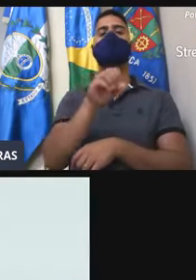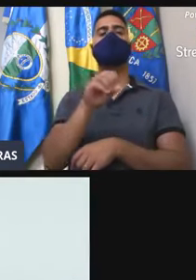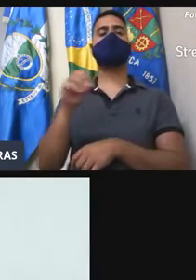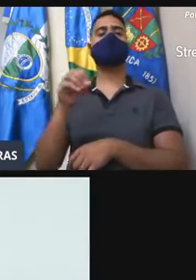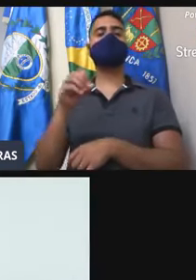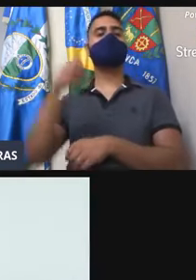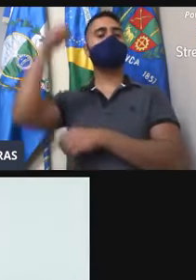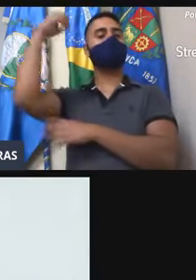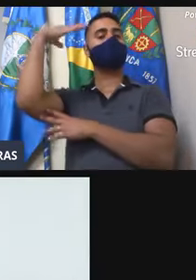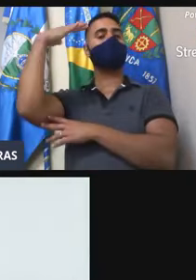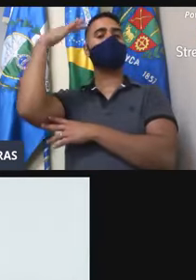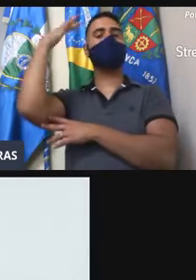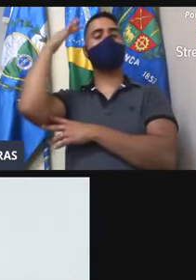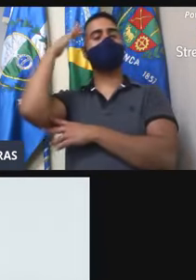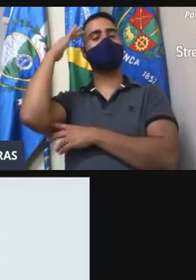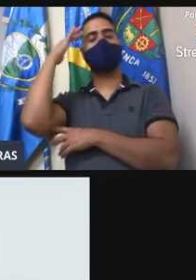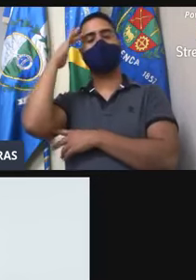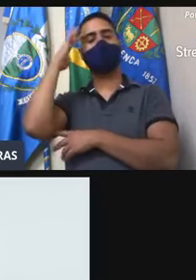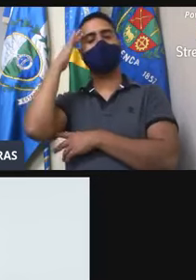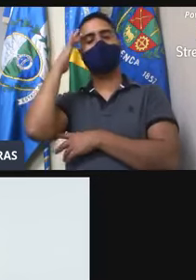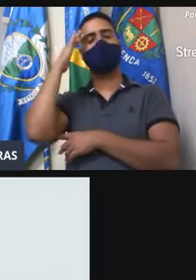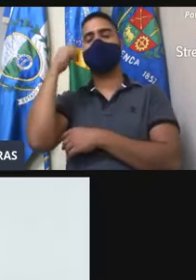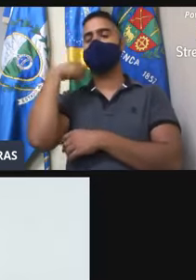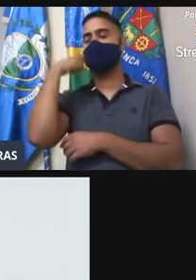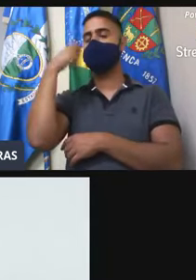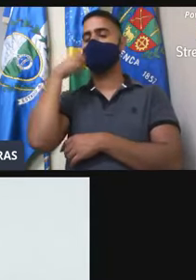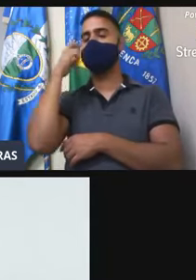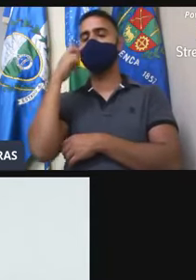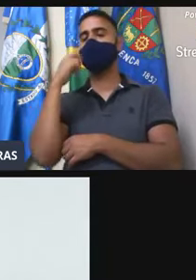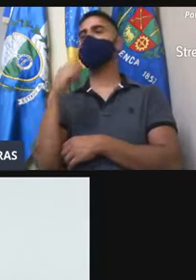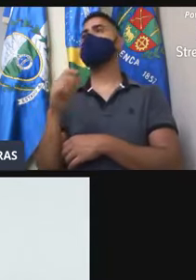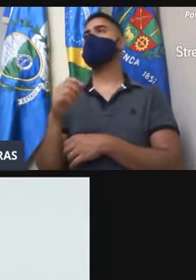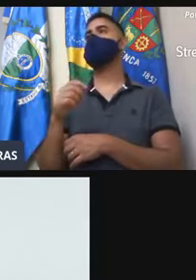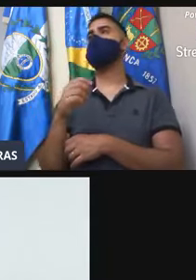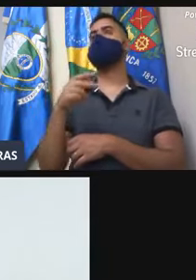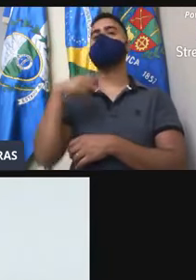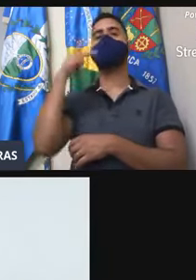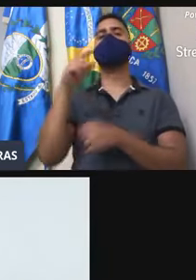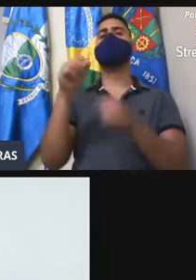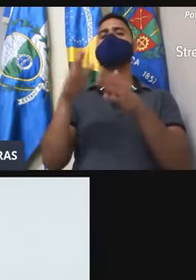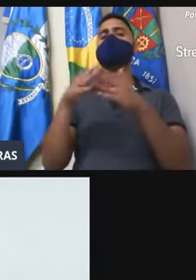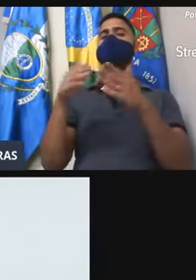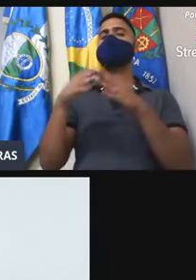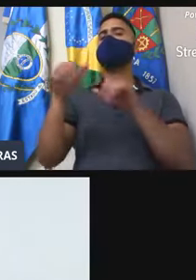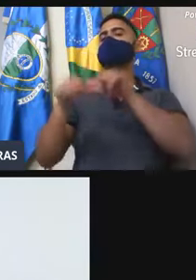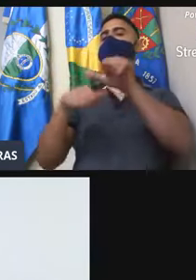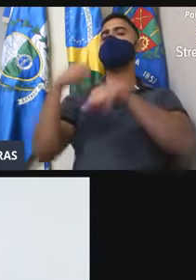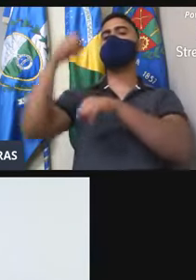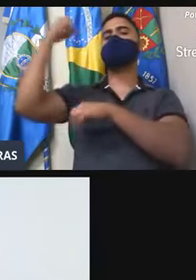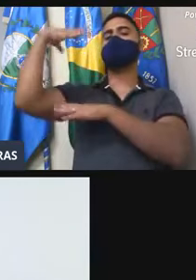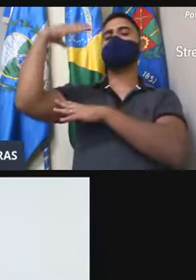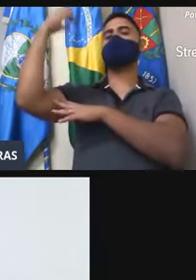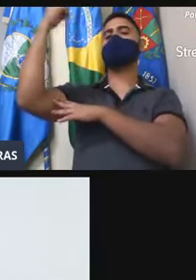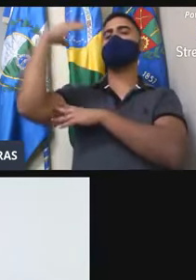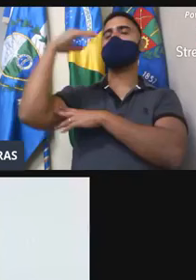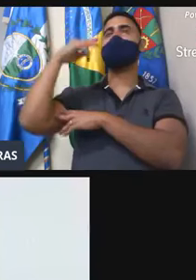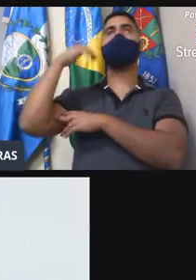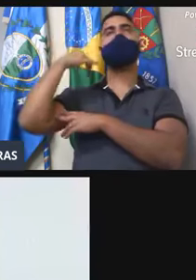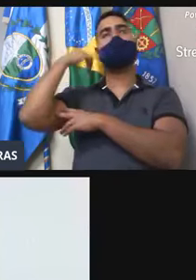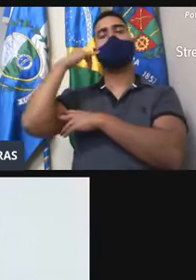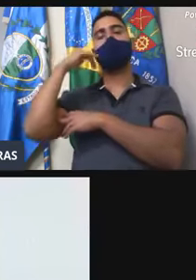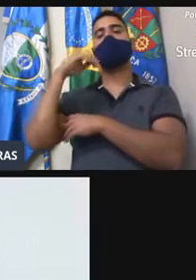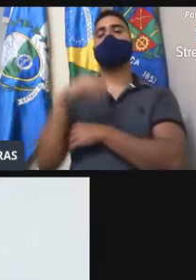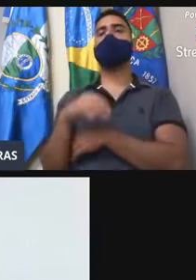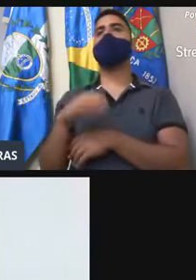uma vergonha o vereador ter que ficar fazendo indicação aqui para a troca de lâmpada, ficar ligando para o Paulinho. Eu já estou